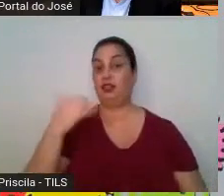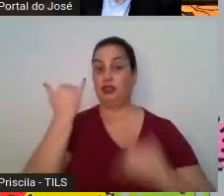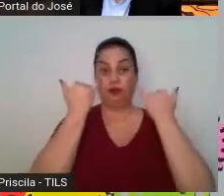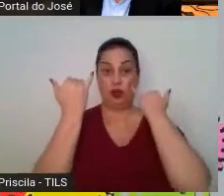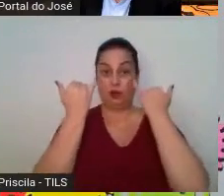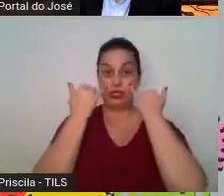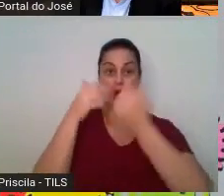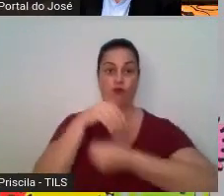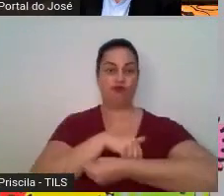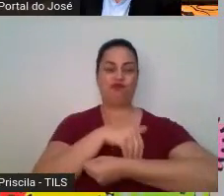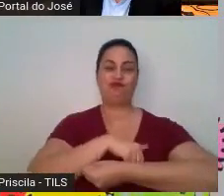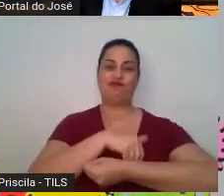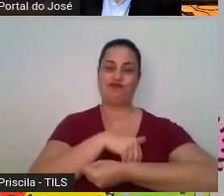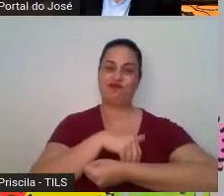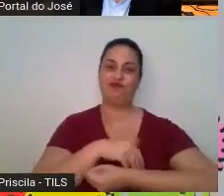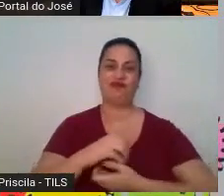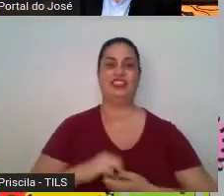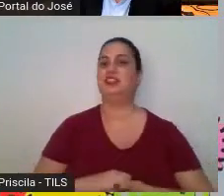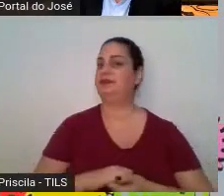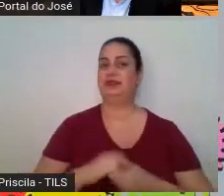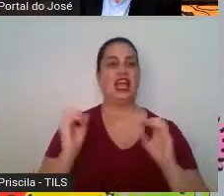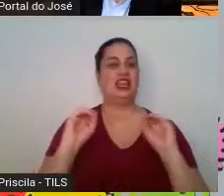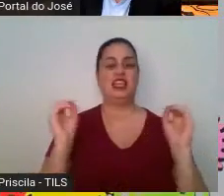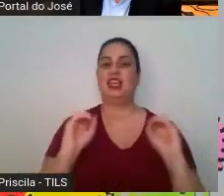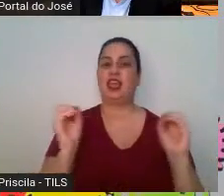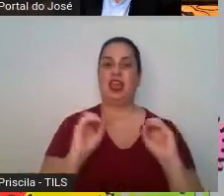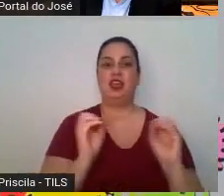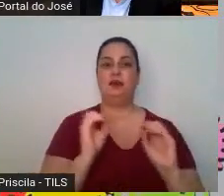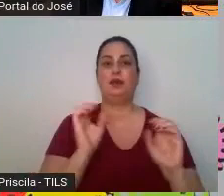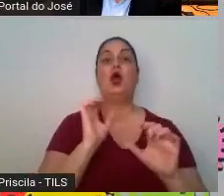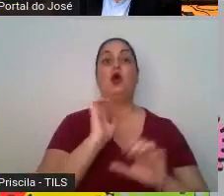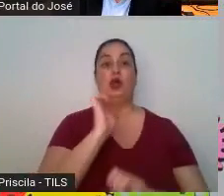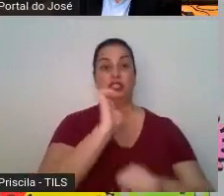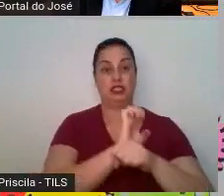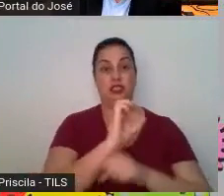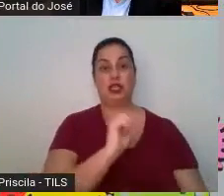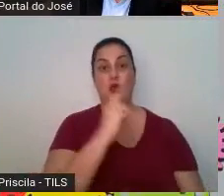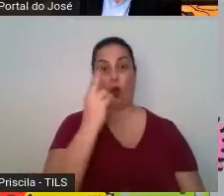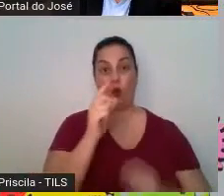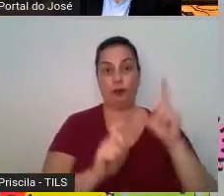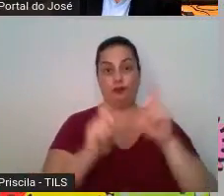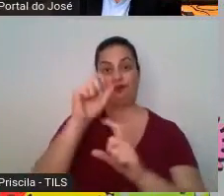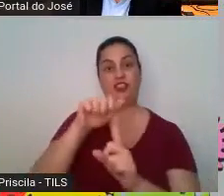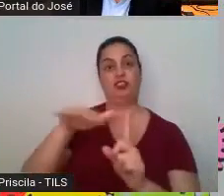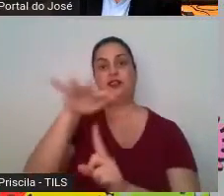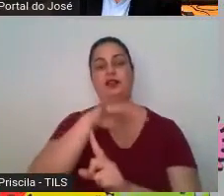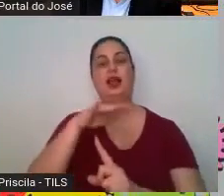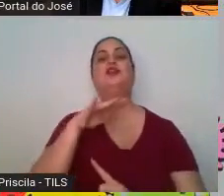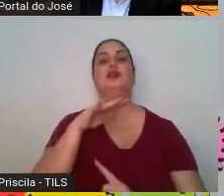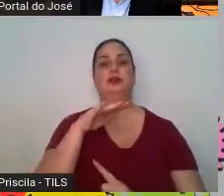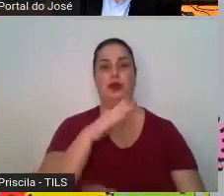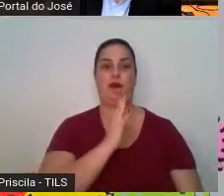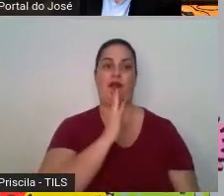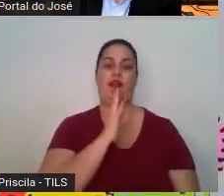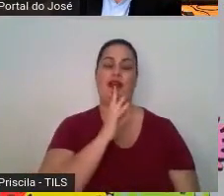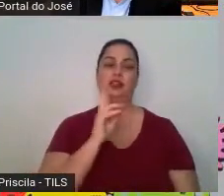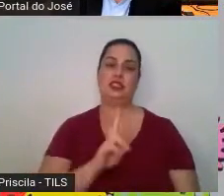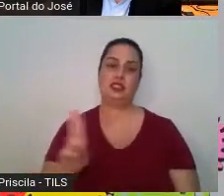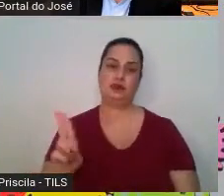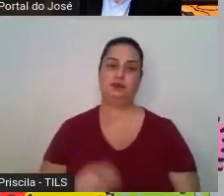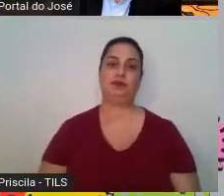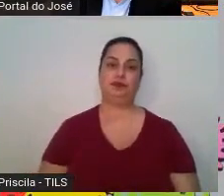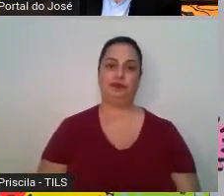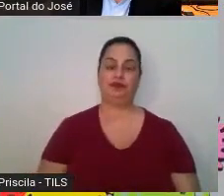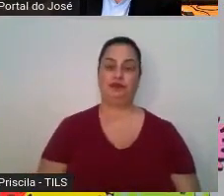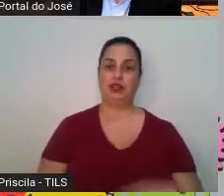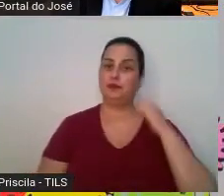de Estado e para a sociedade que paga a conta. Apesar de se tratar de uma despesa pública, paga com